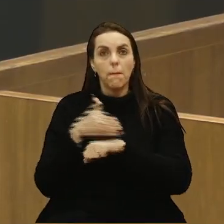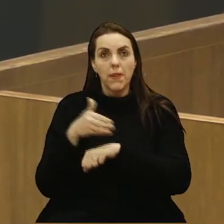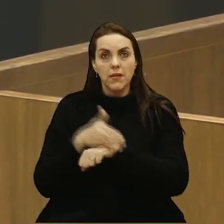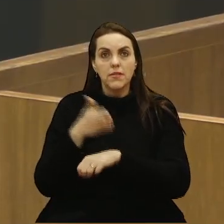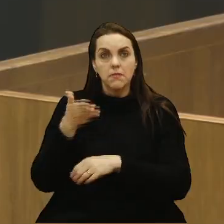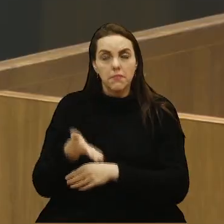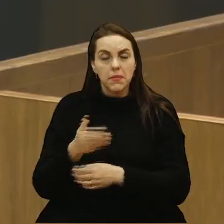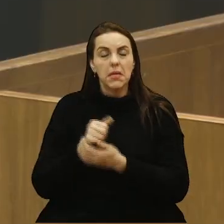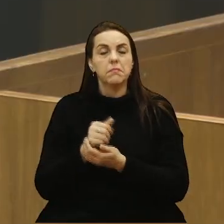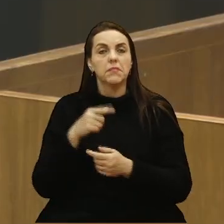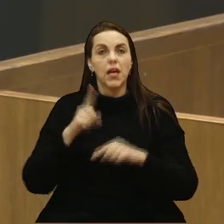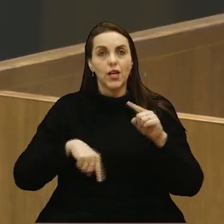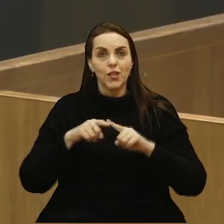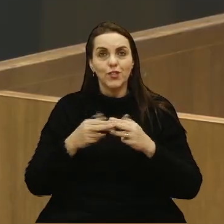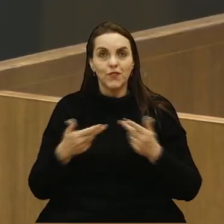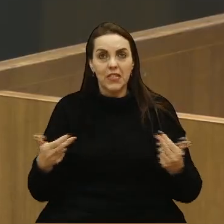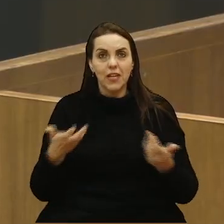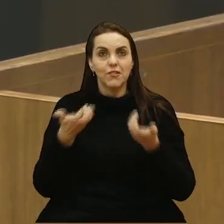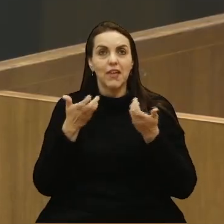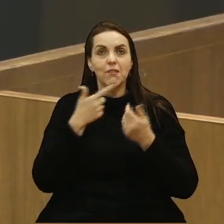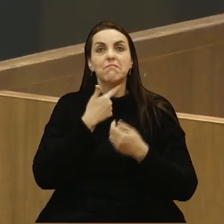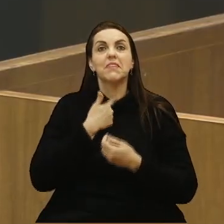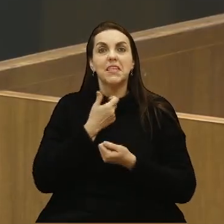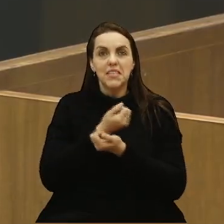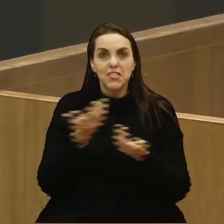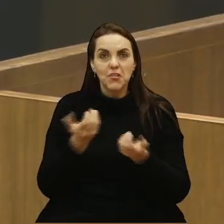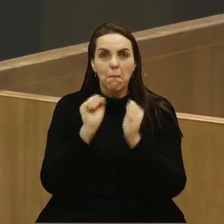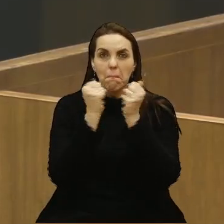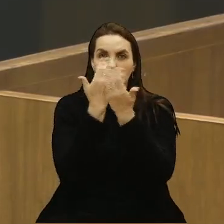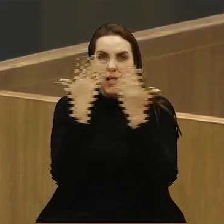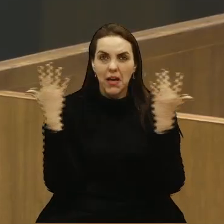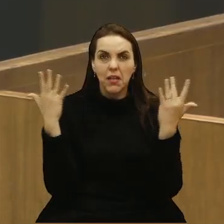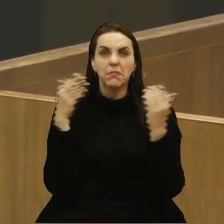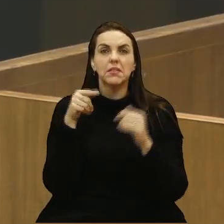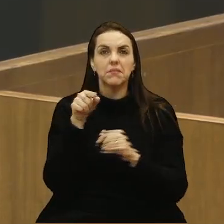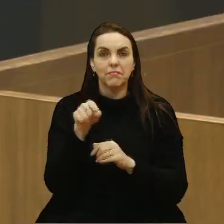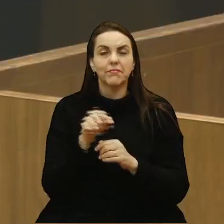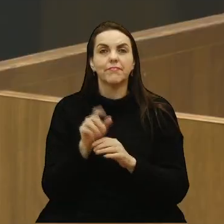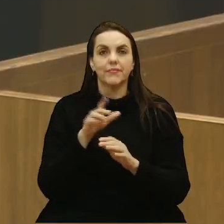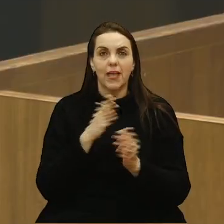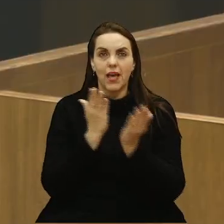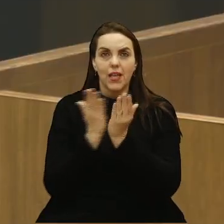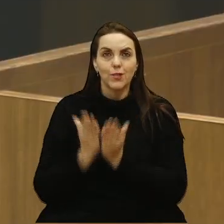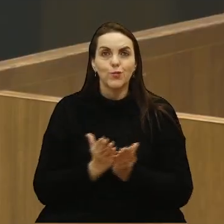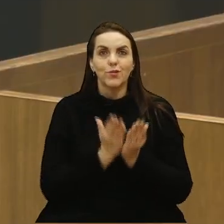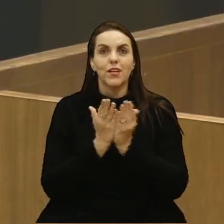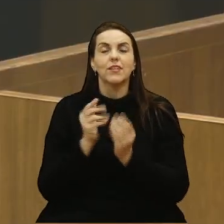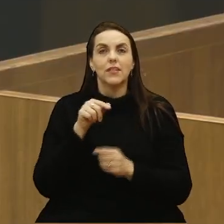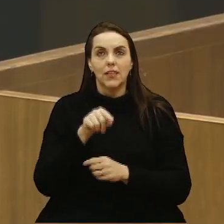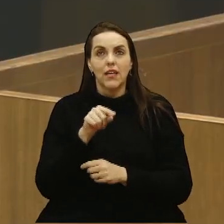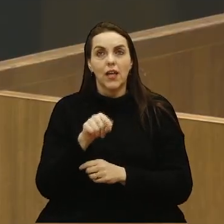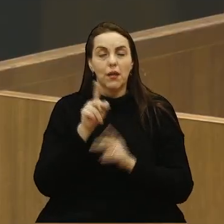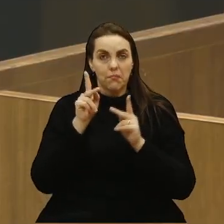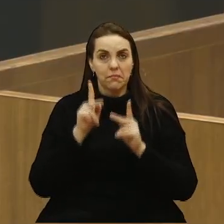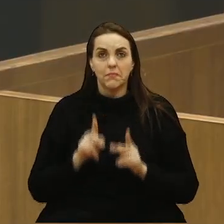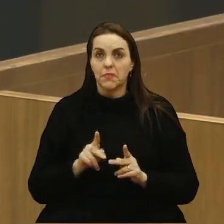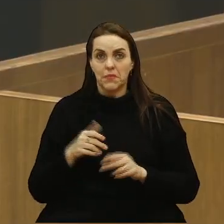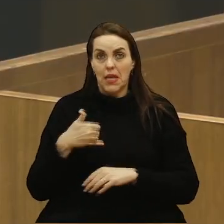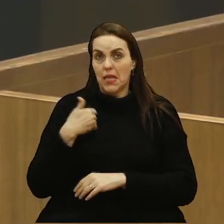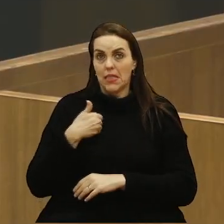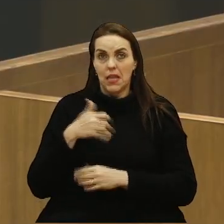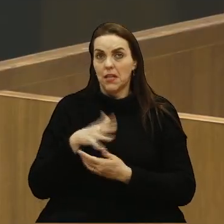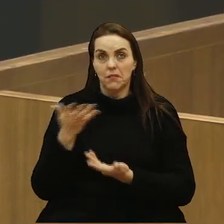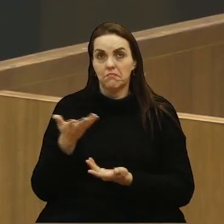dessa atividade. Quero desde já parabenizar esses estudantes, que mesmo não sendo da nossa cidade, é do